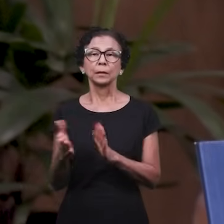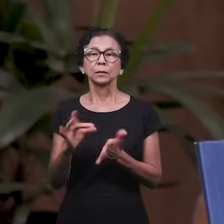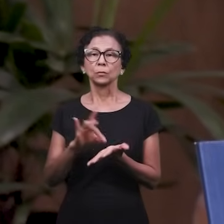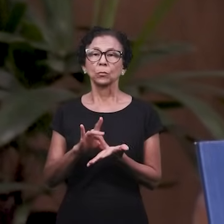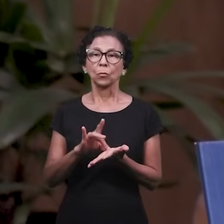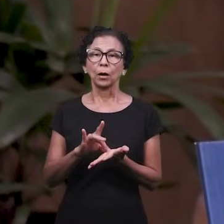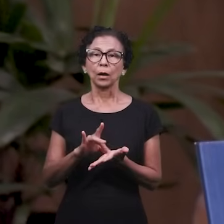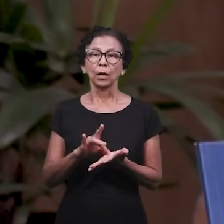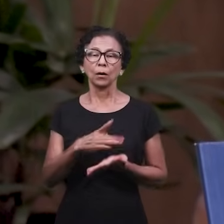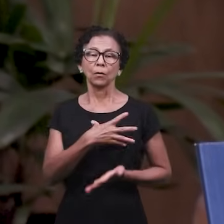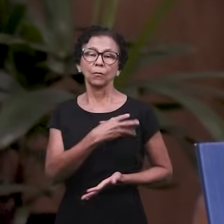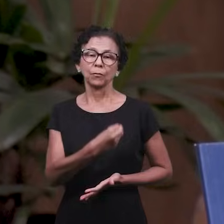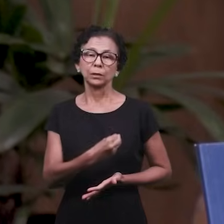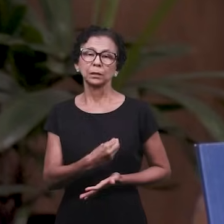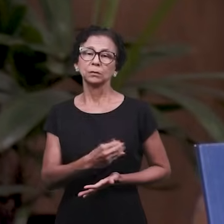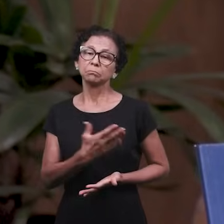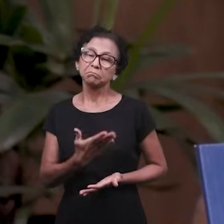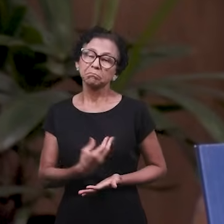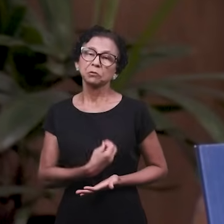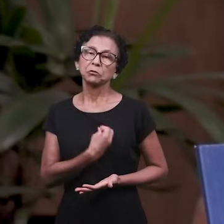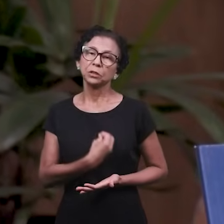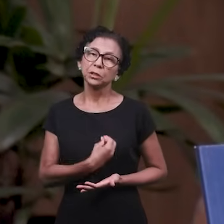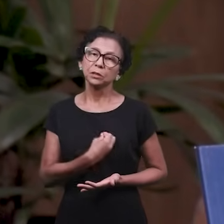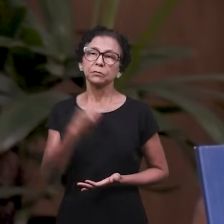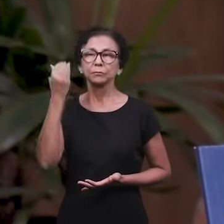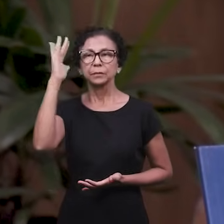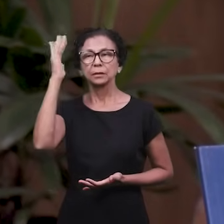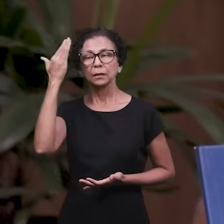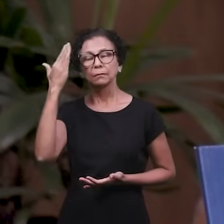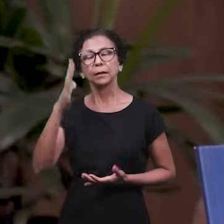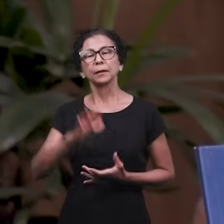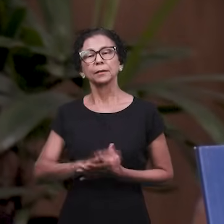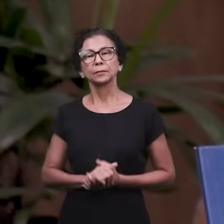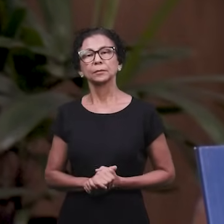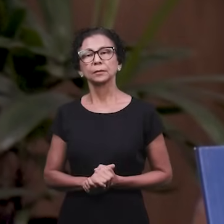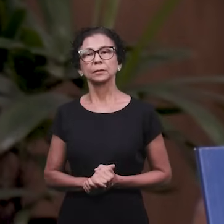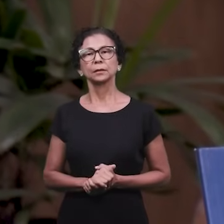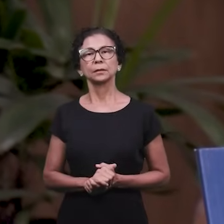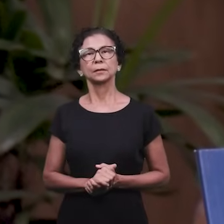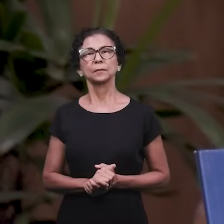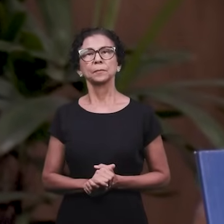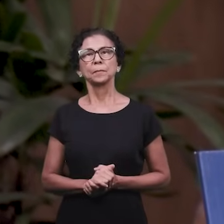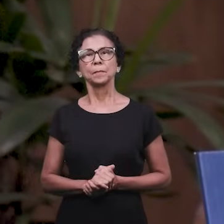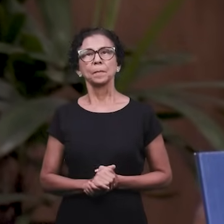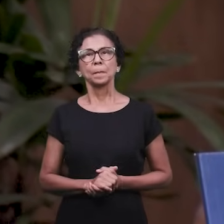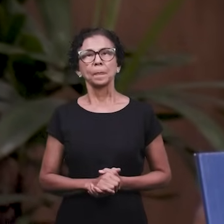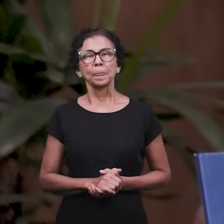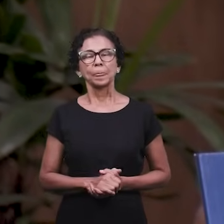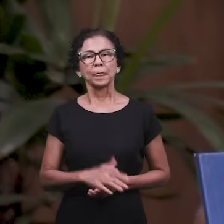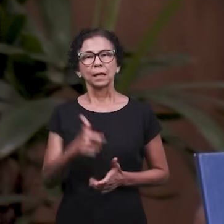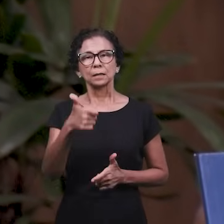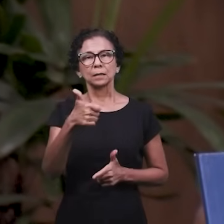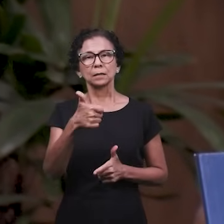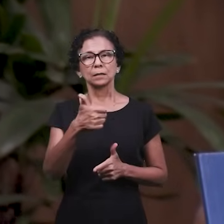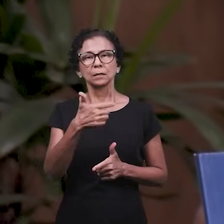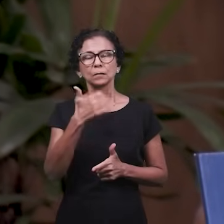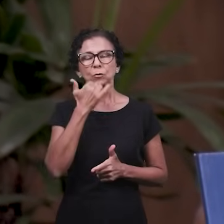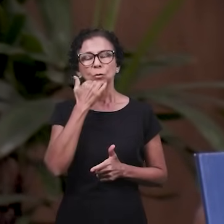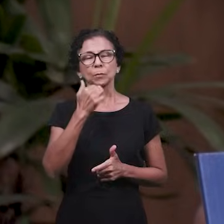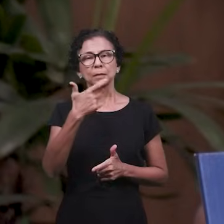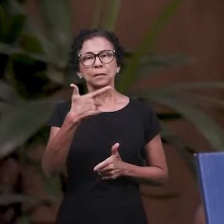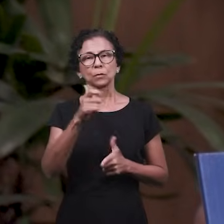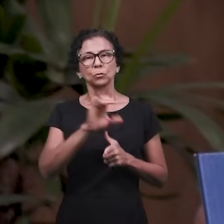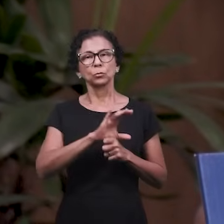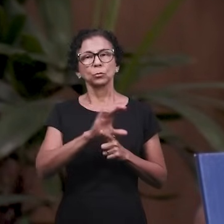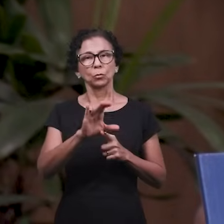para os nossos filhos compreendê-las à luz da revelação, pois está escrito no livro de 2 Coríntios